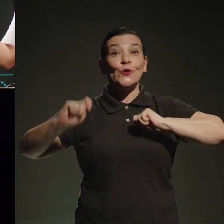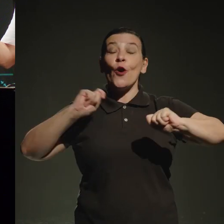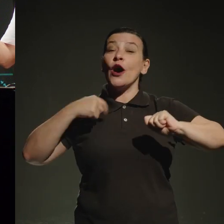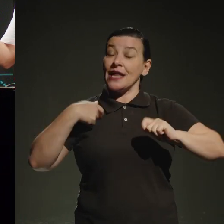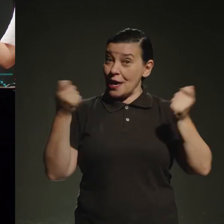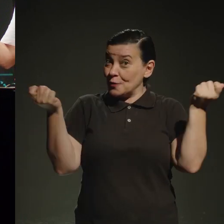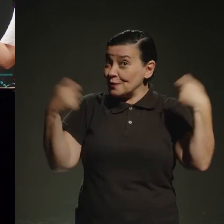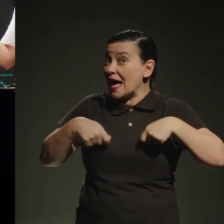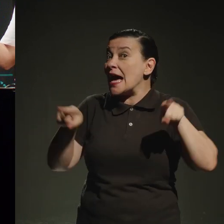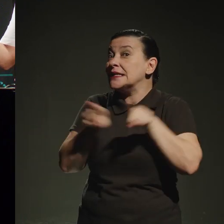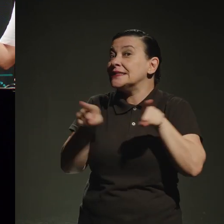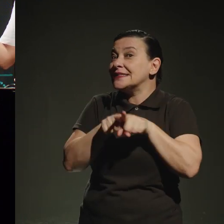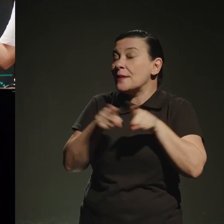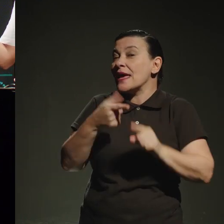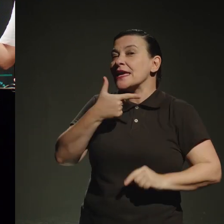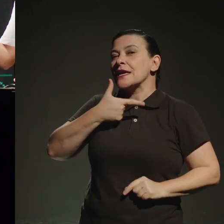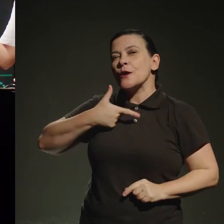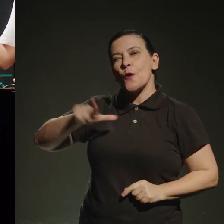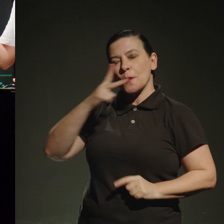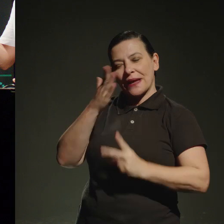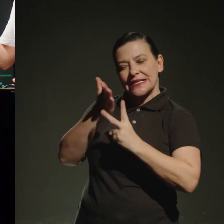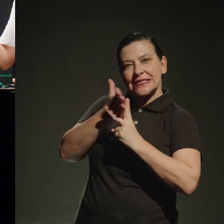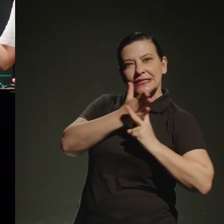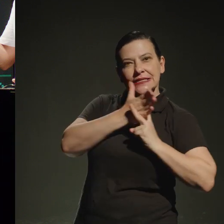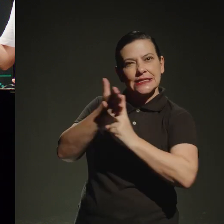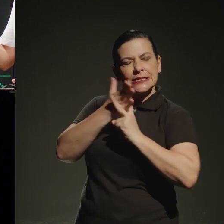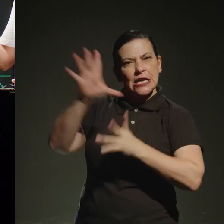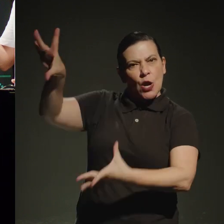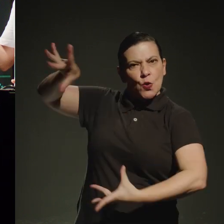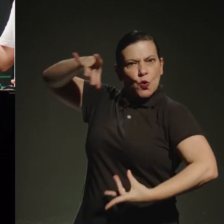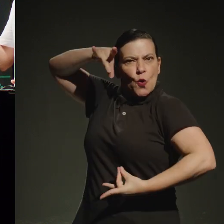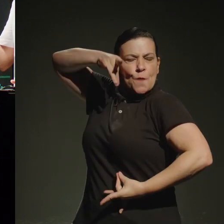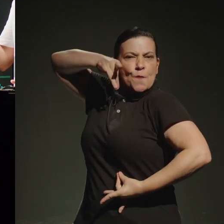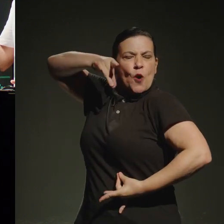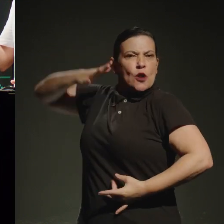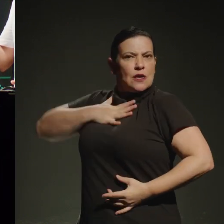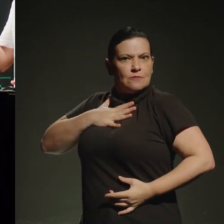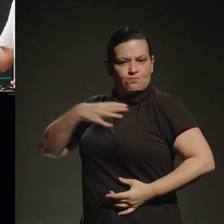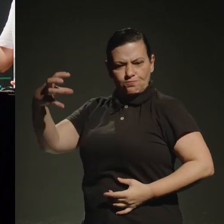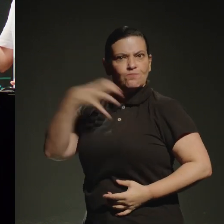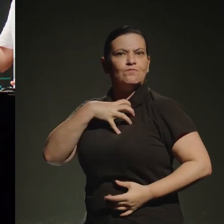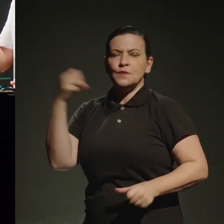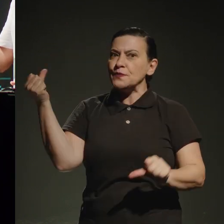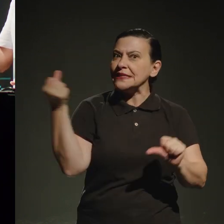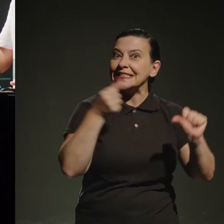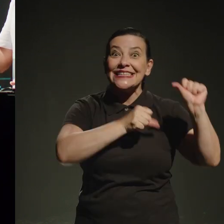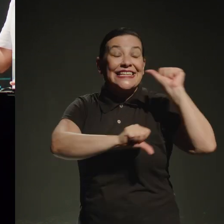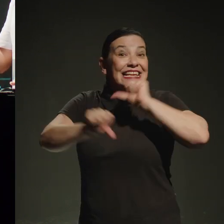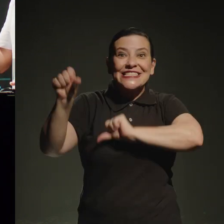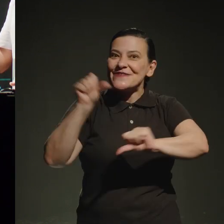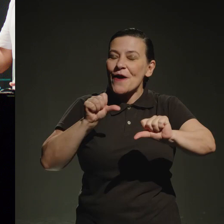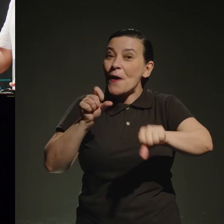personagem. É dele que eu falo. Um ator não é um ator sem um personagem. Bom,